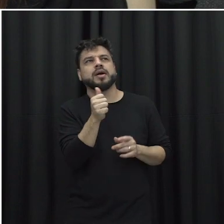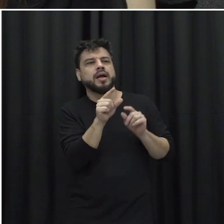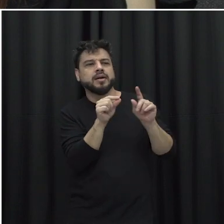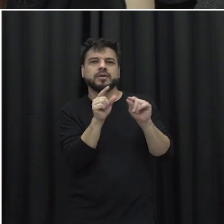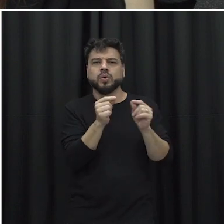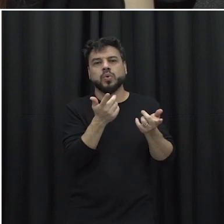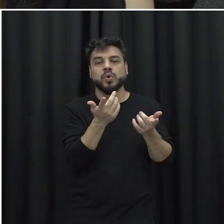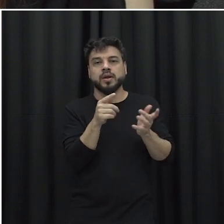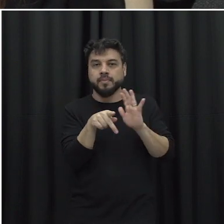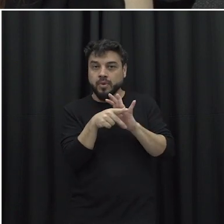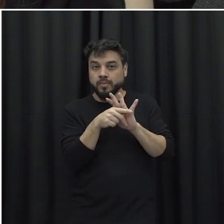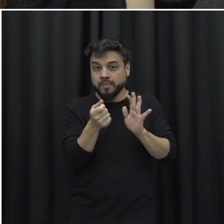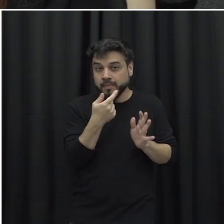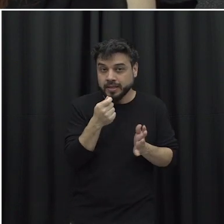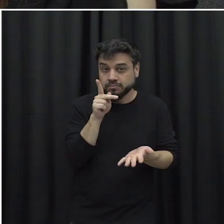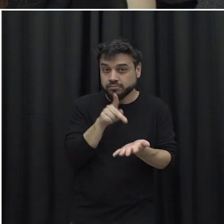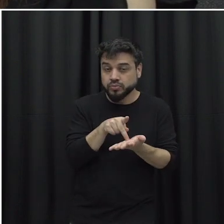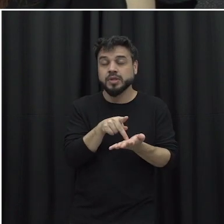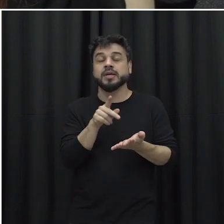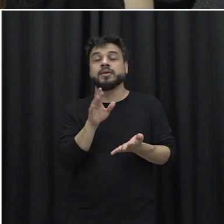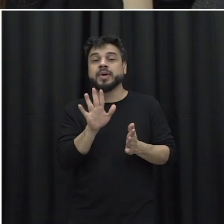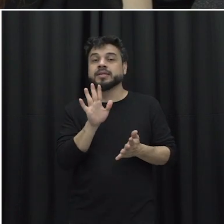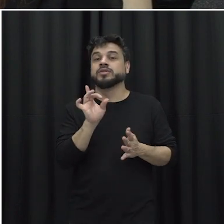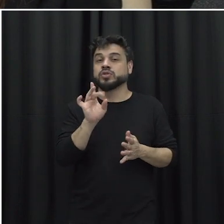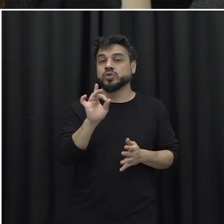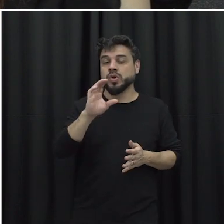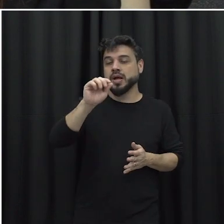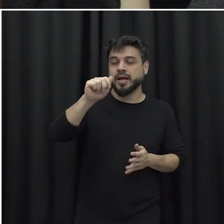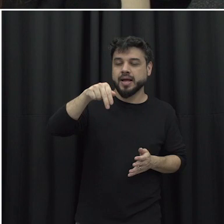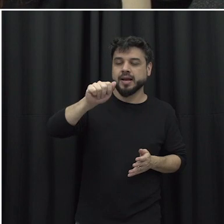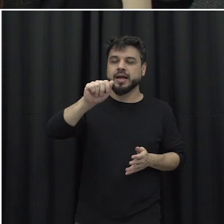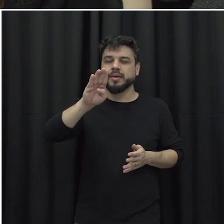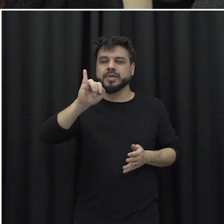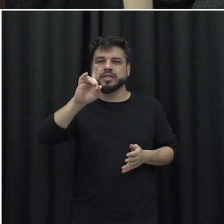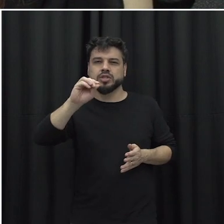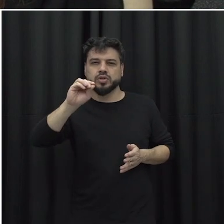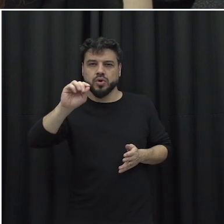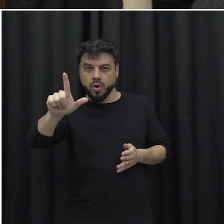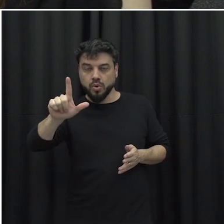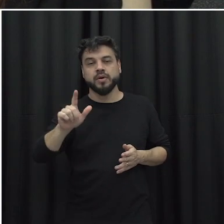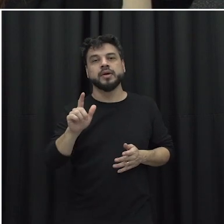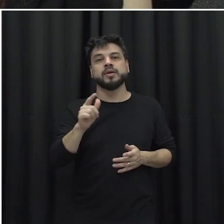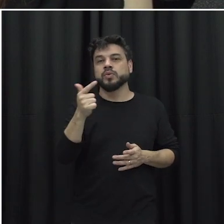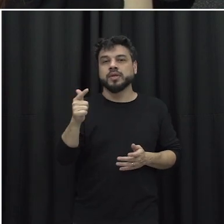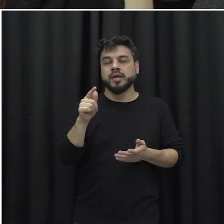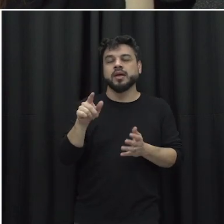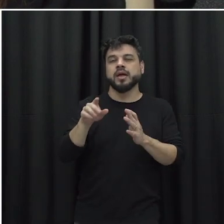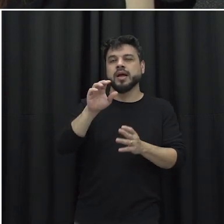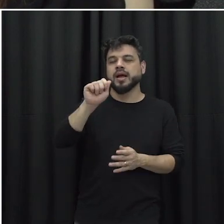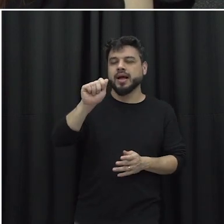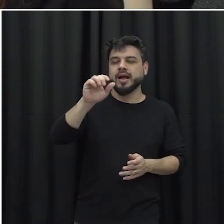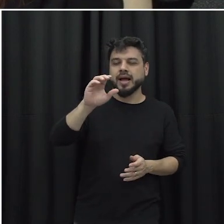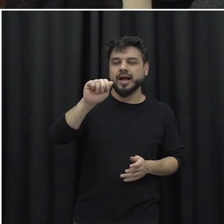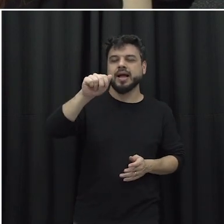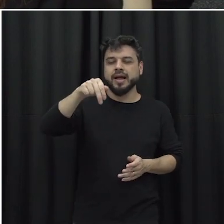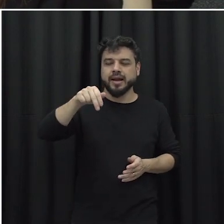de qualquer forma é só medicação à base de canabidiol, sem a presença do tetraidrocannabinol, isso